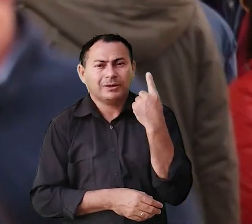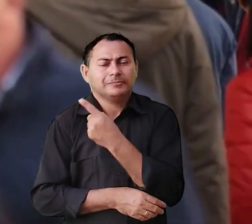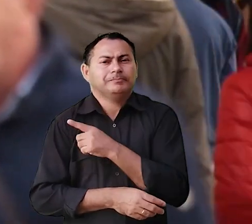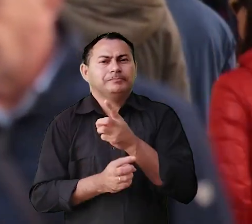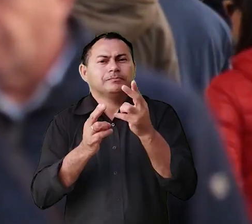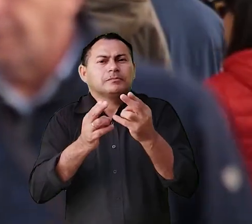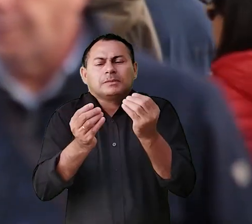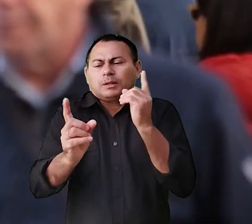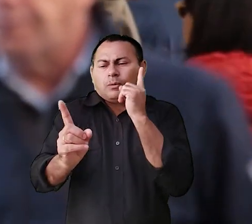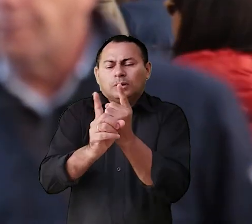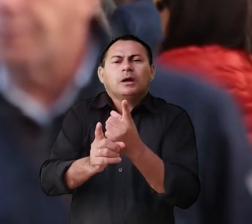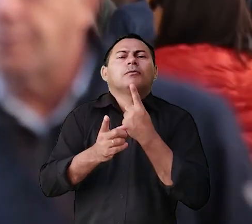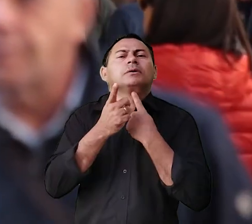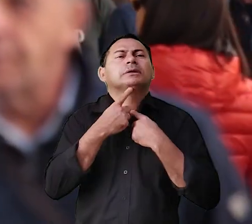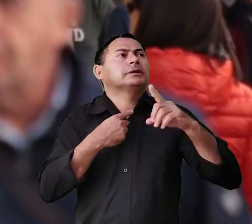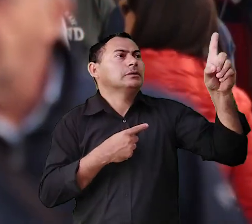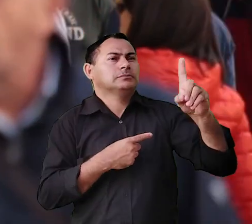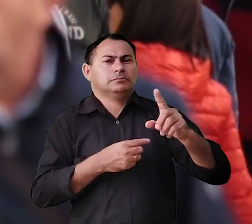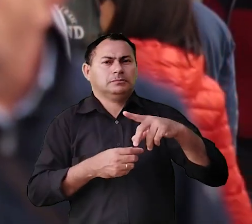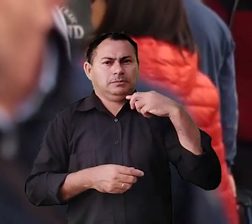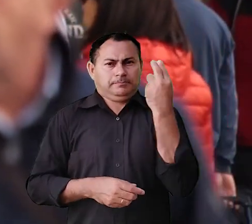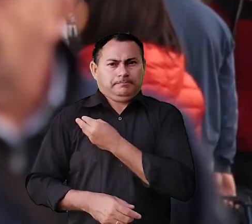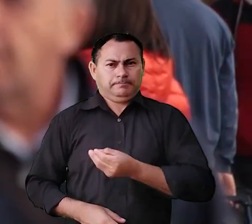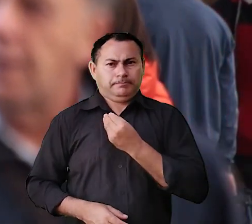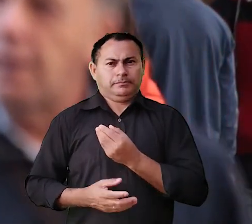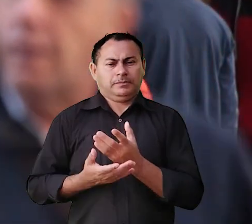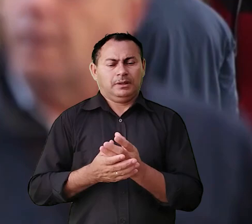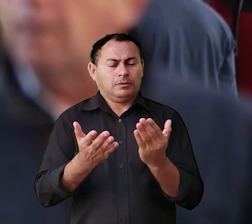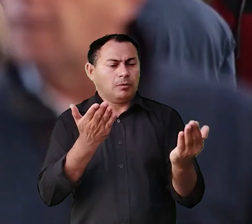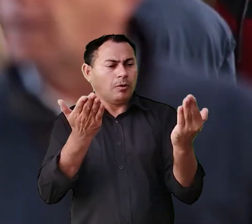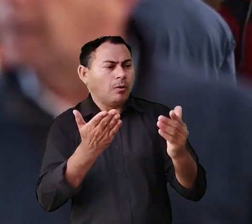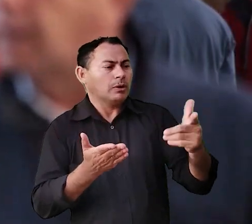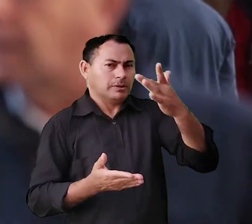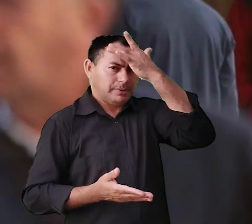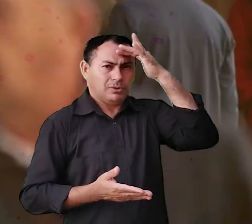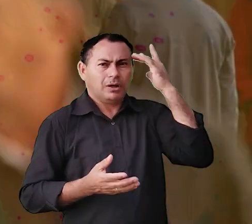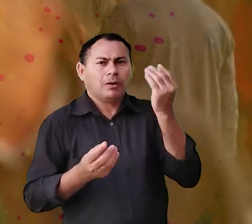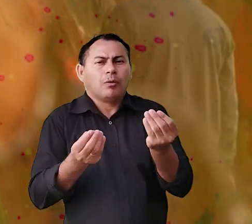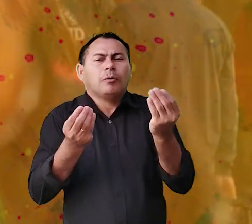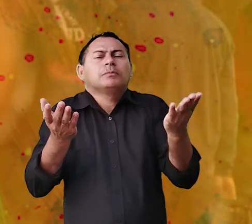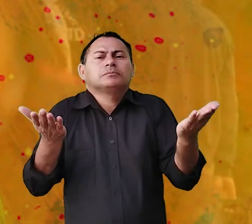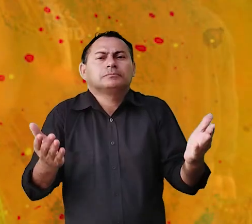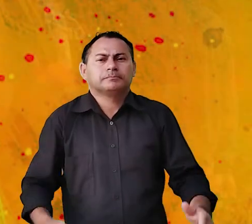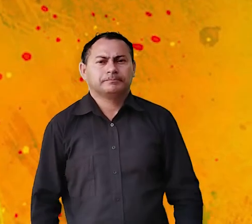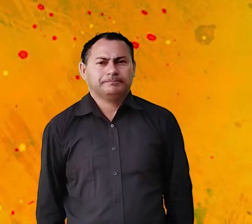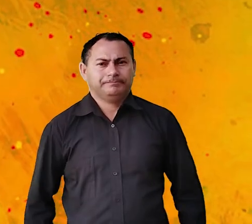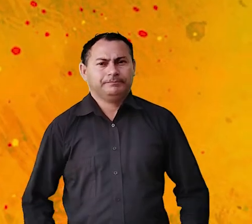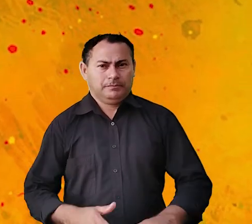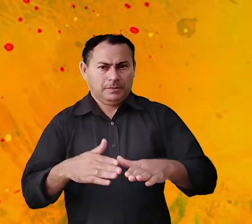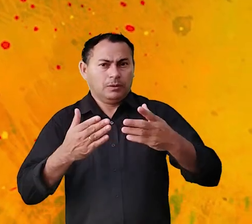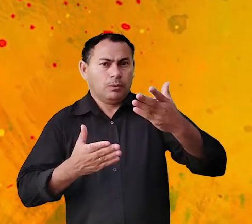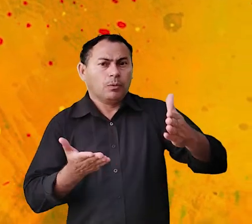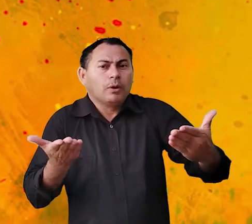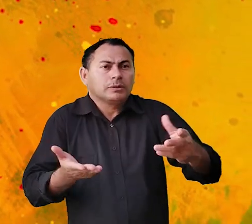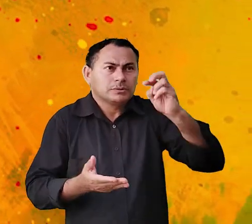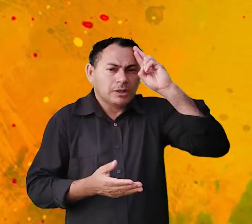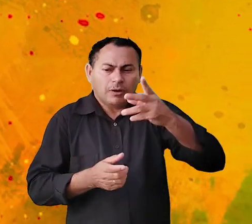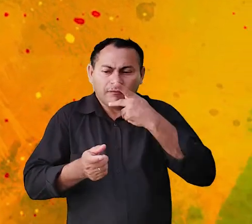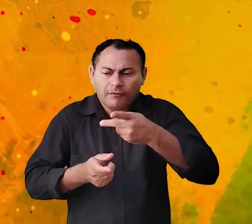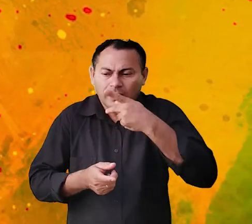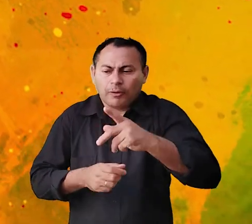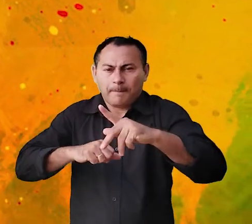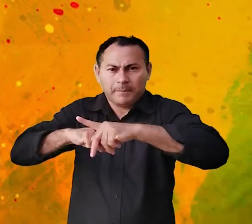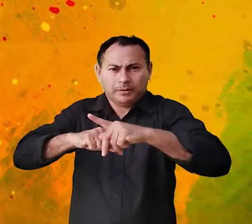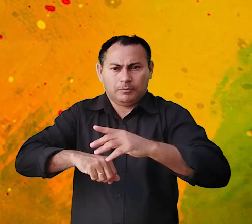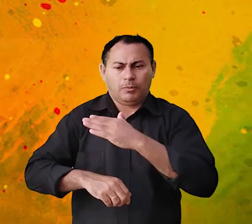assim. Como vamos encontrar a vontade de Deus para nossas vidas se estamos nos comparando com outras pessoas? Quando o Senhor contou